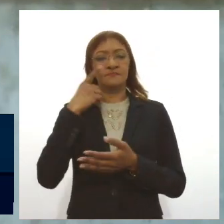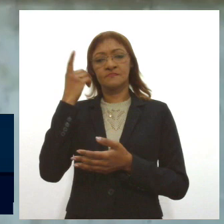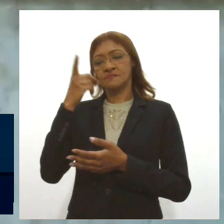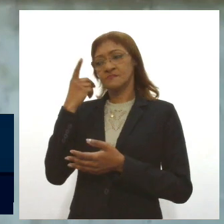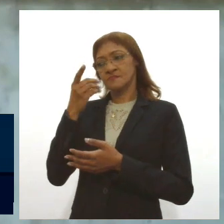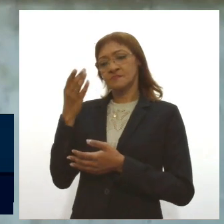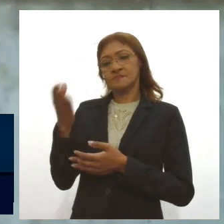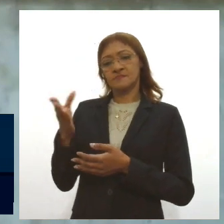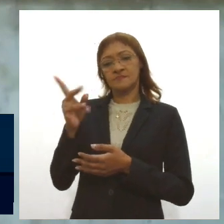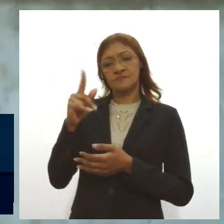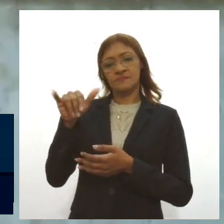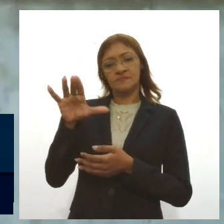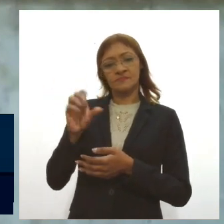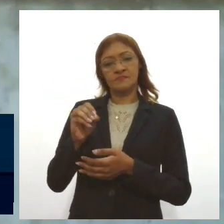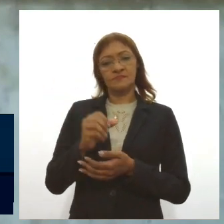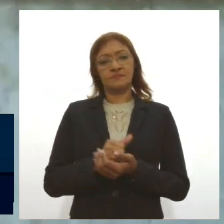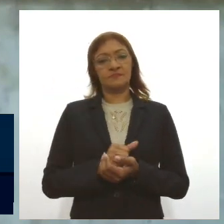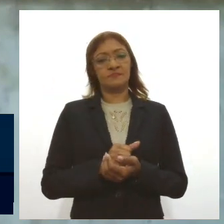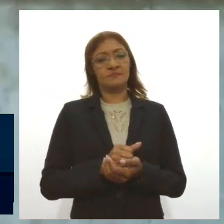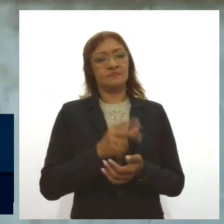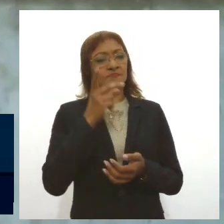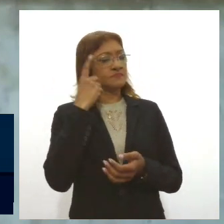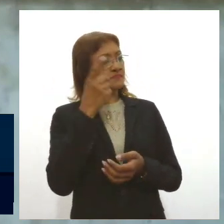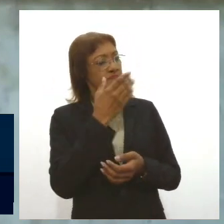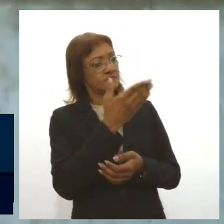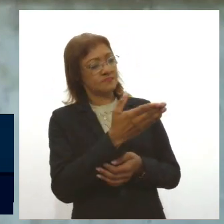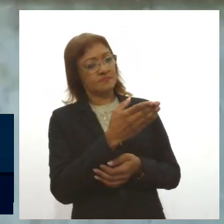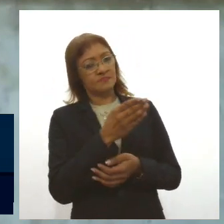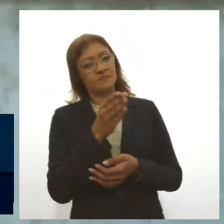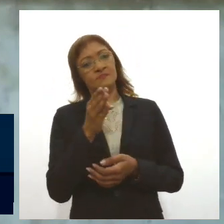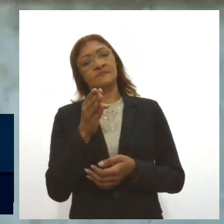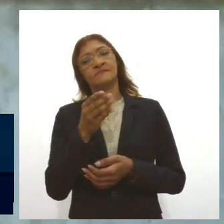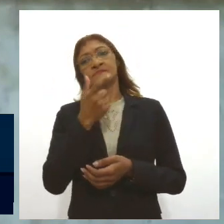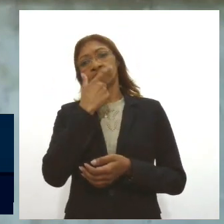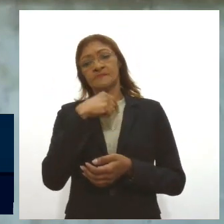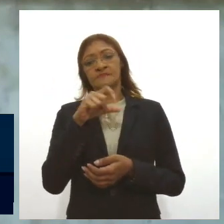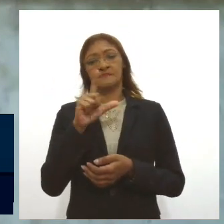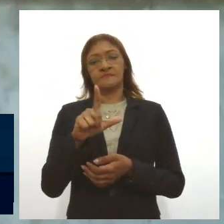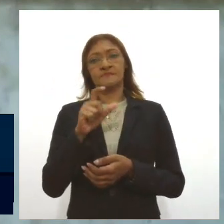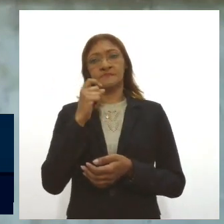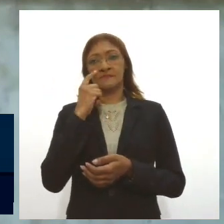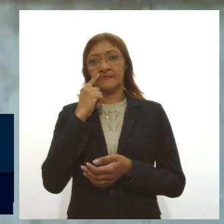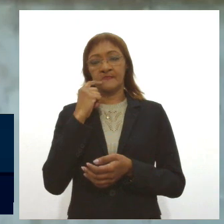Pimentel, deputado Luciano Bispo, senhores deputados, senhoras deputadas,